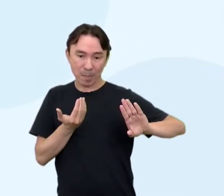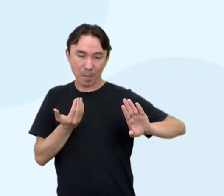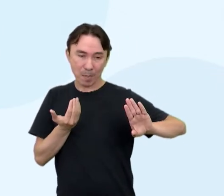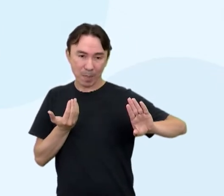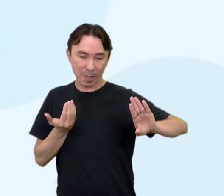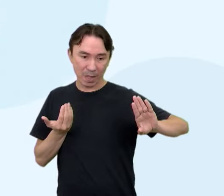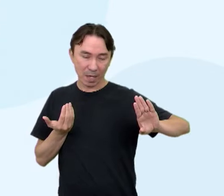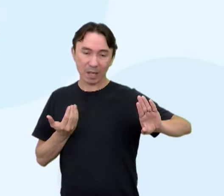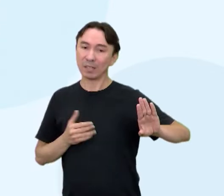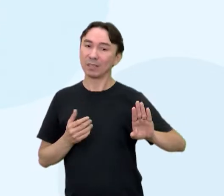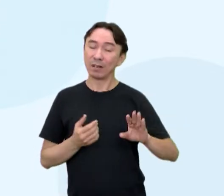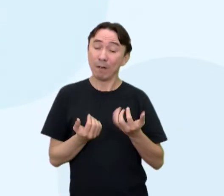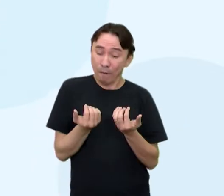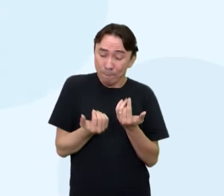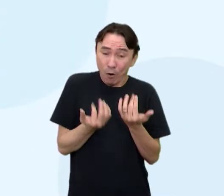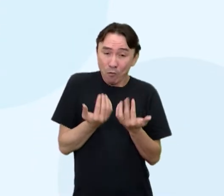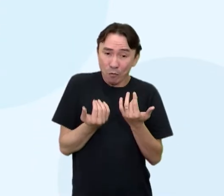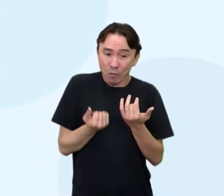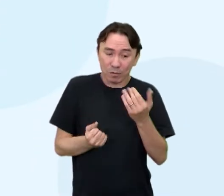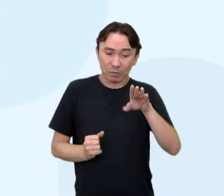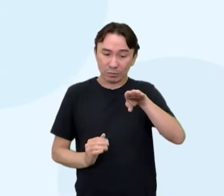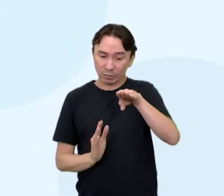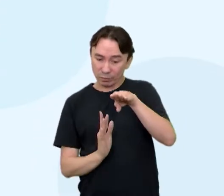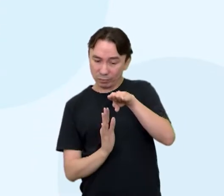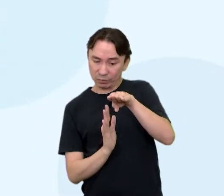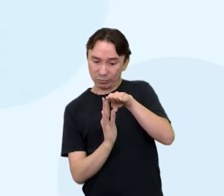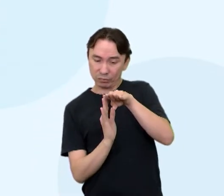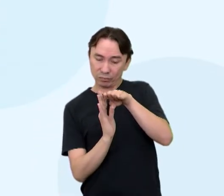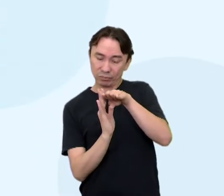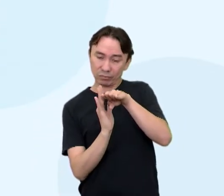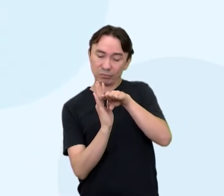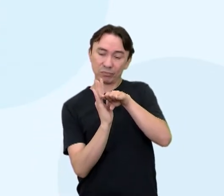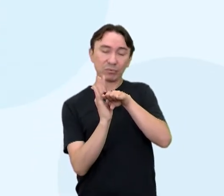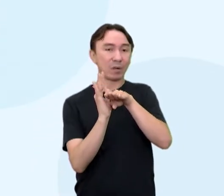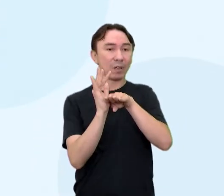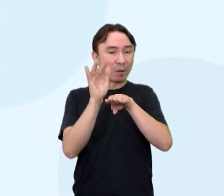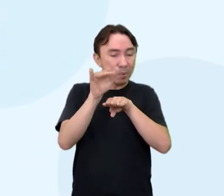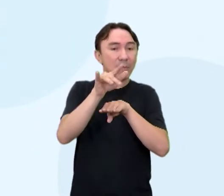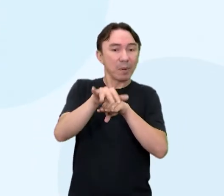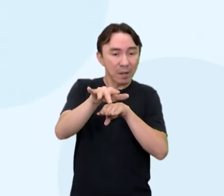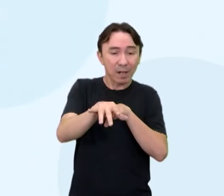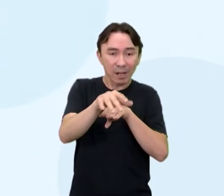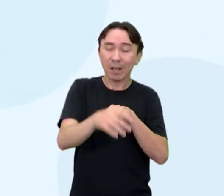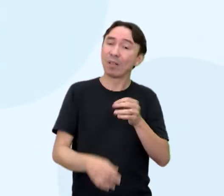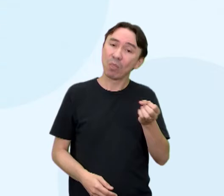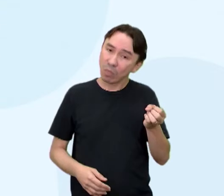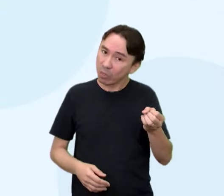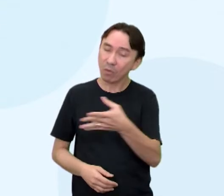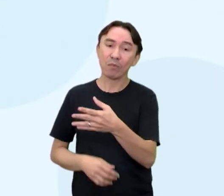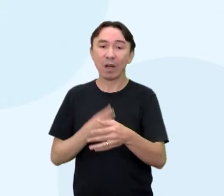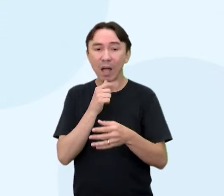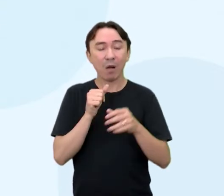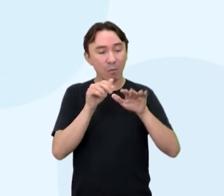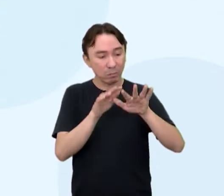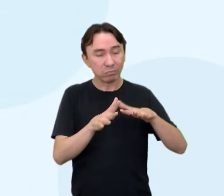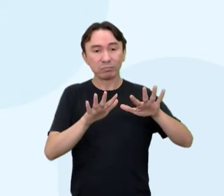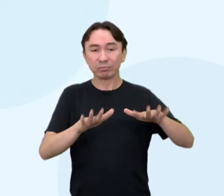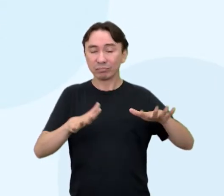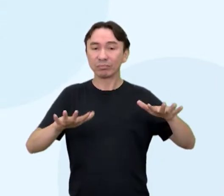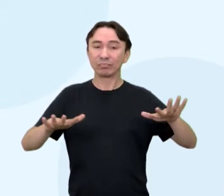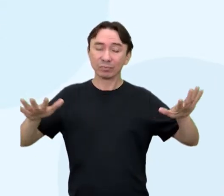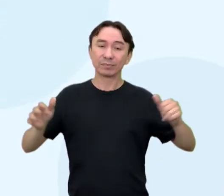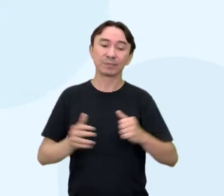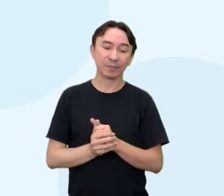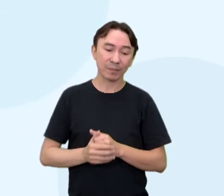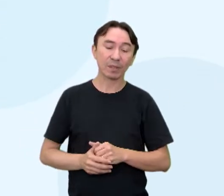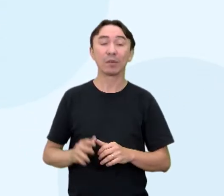das fendas e extravasa, formando um novo fundo oceânico. Acontece principalmente ao longo